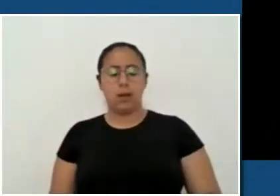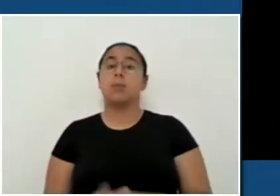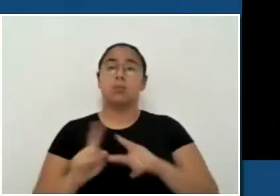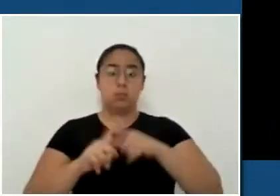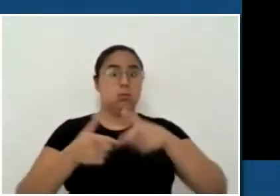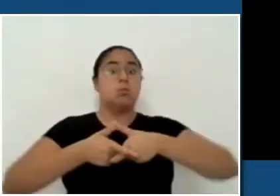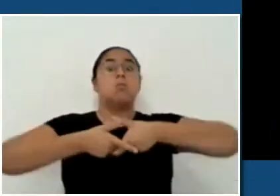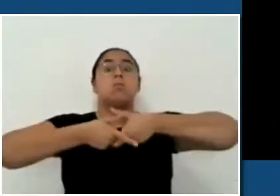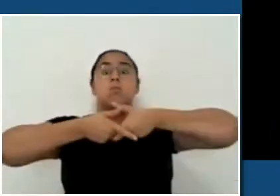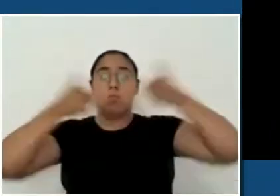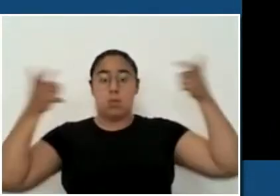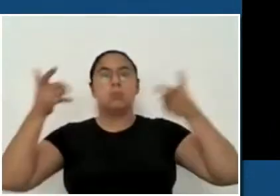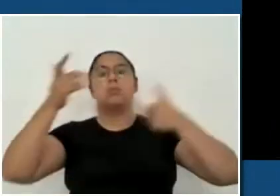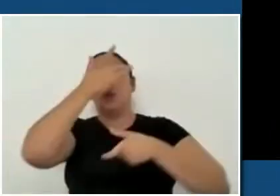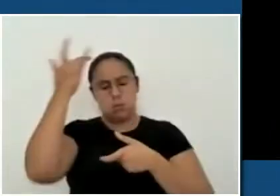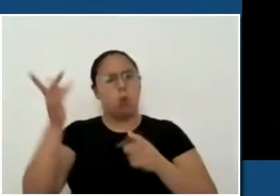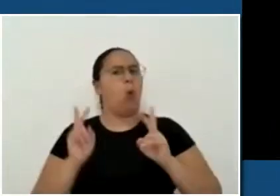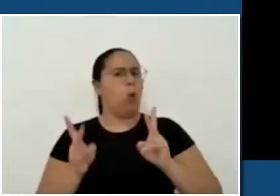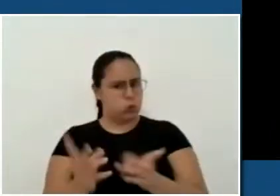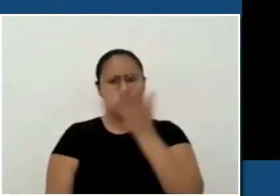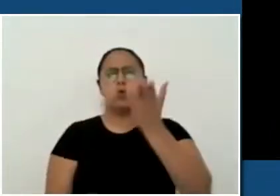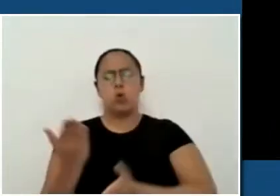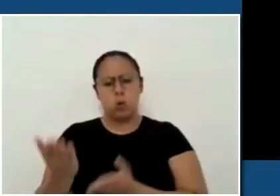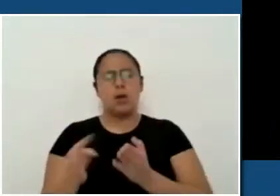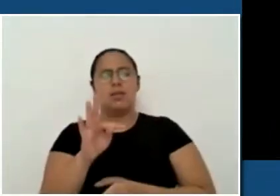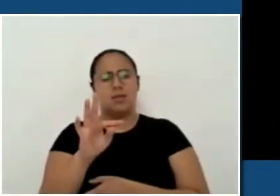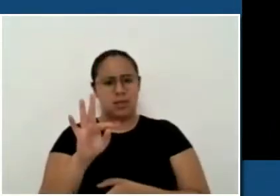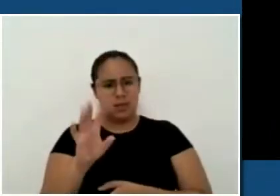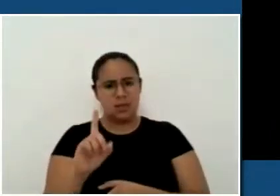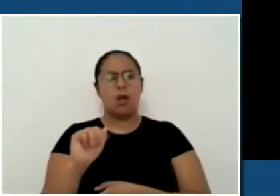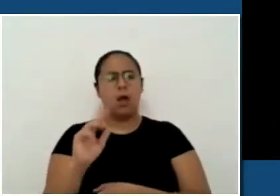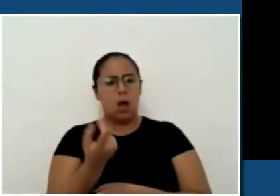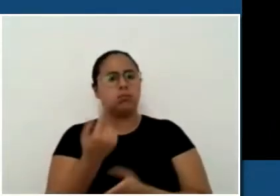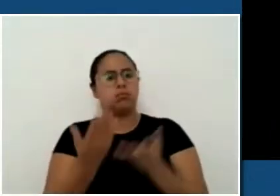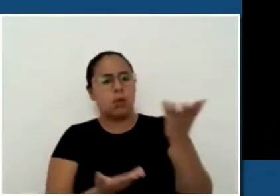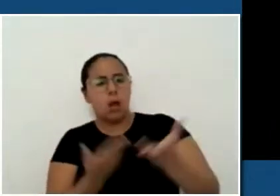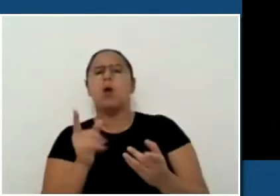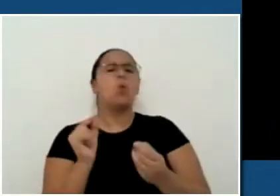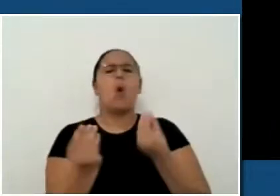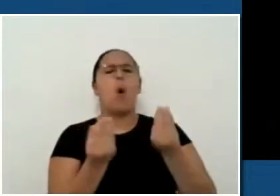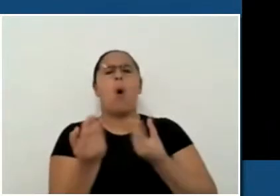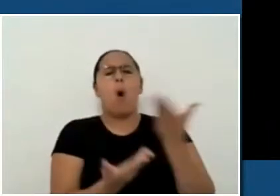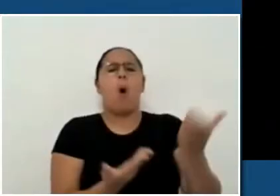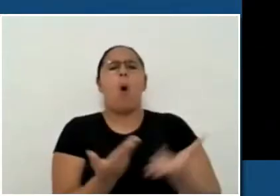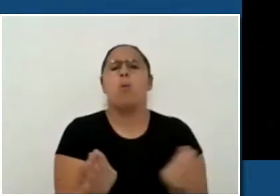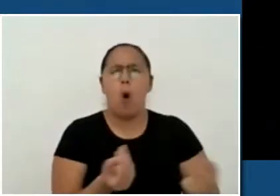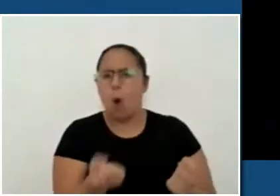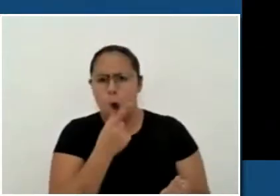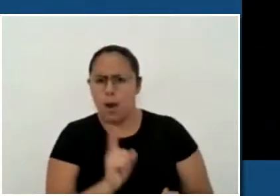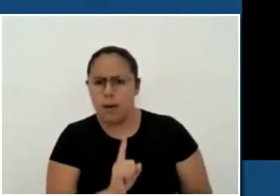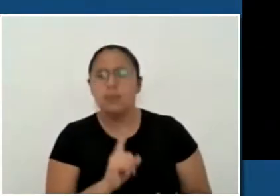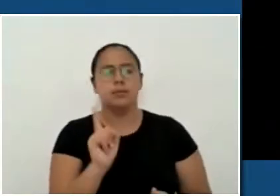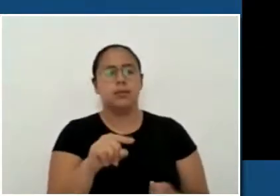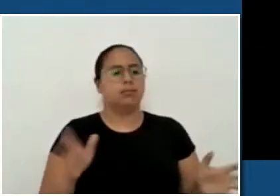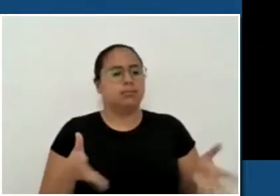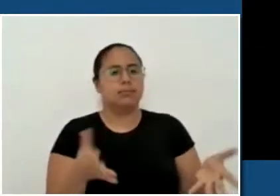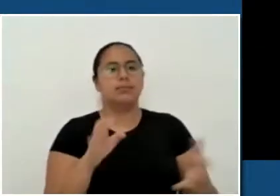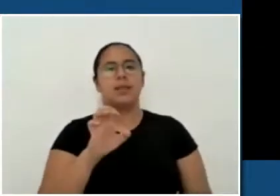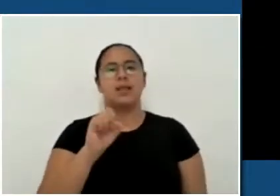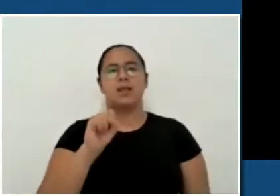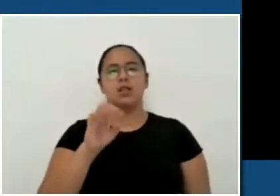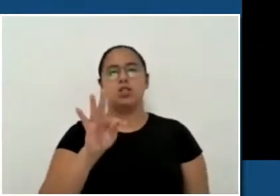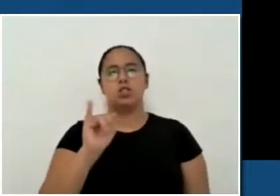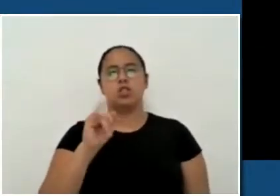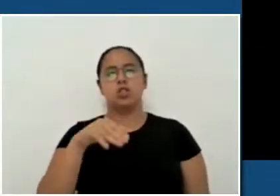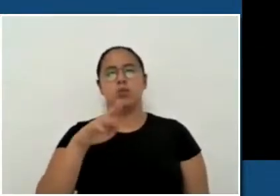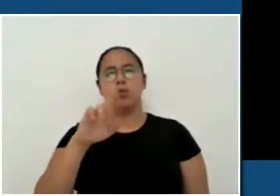com o tratamento do TDAH. Geralmente você usa estimulante. A segunda linha são os inibidores da recaptura da